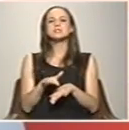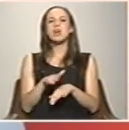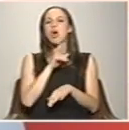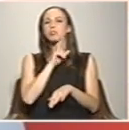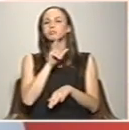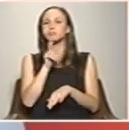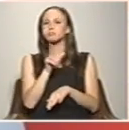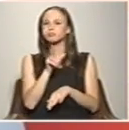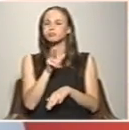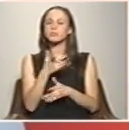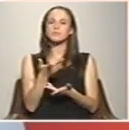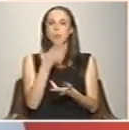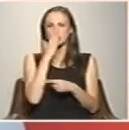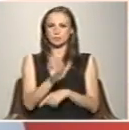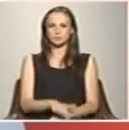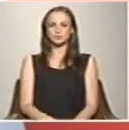por exemplo,